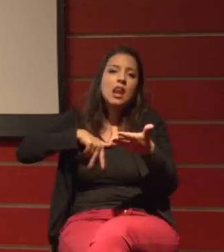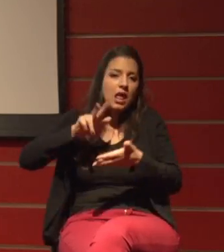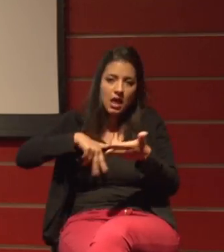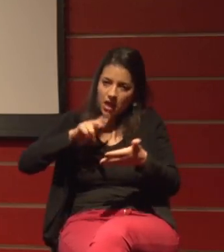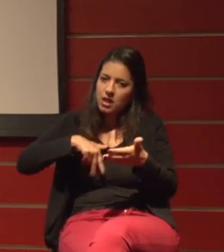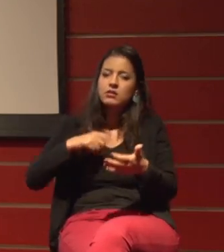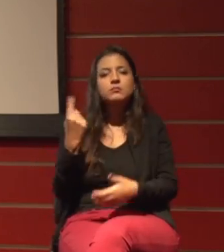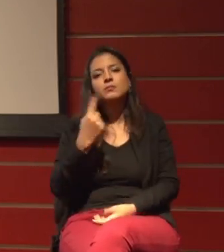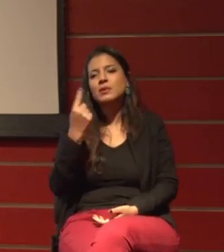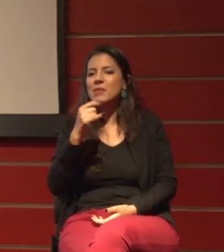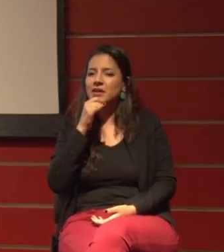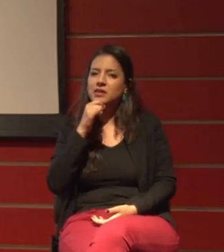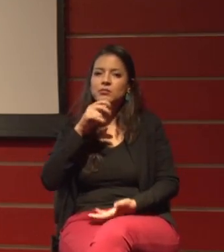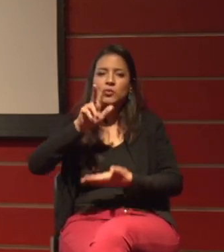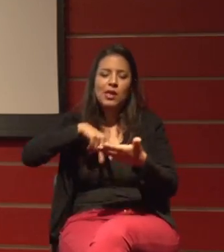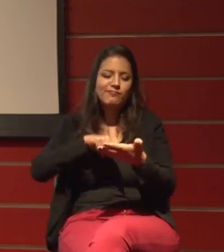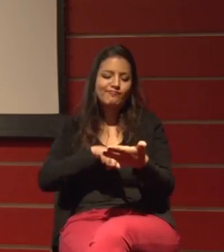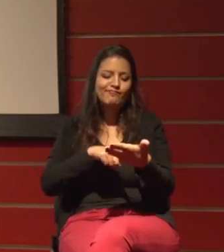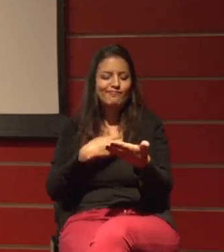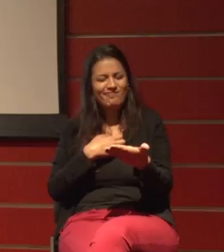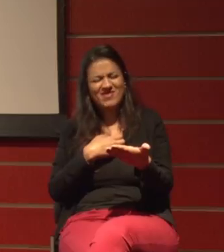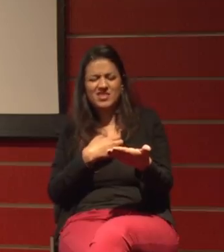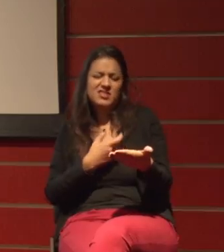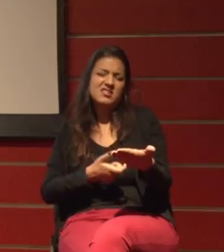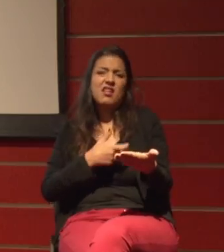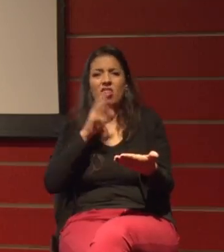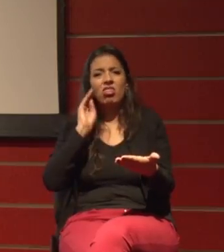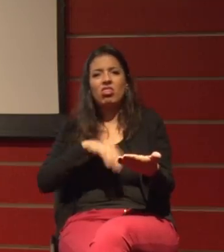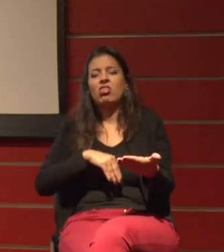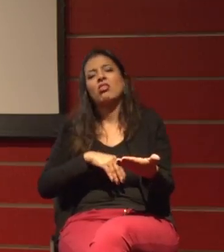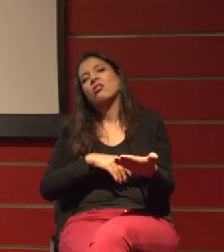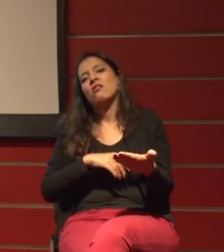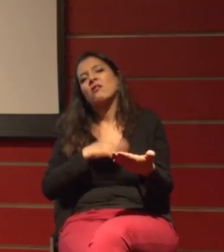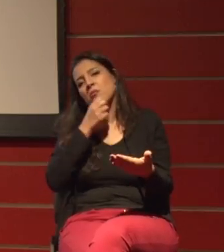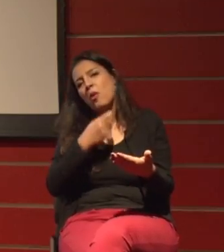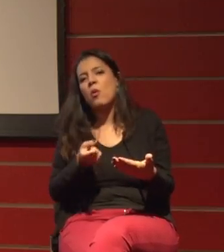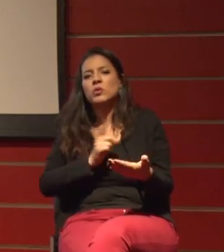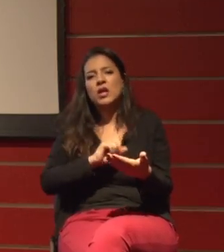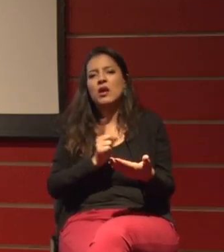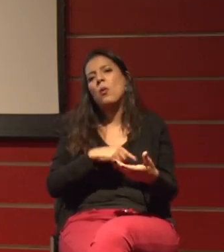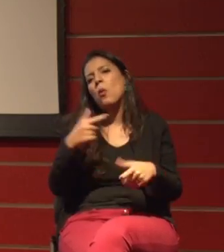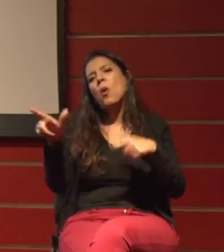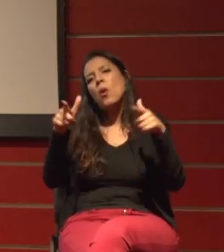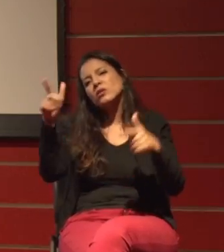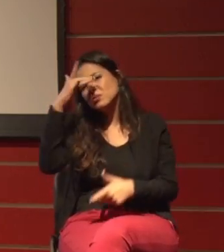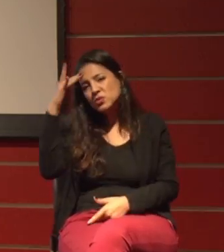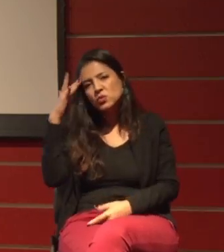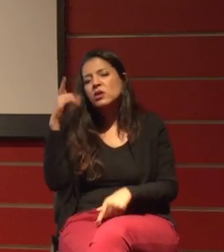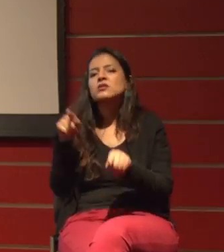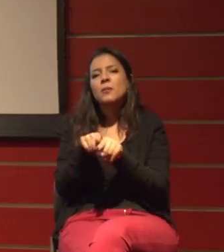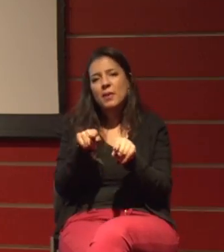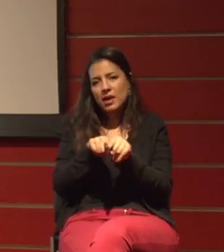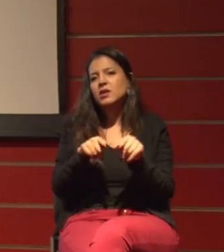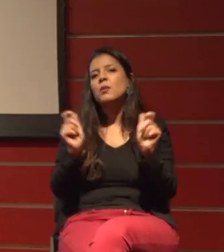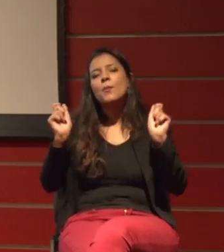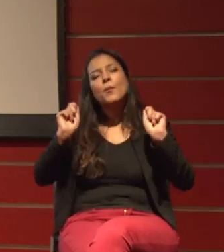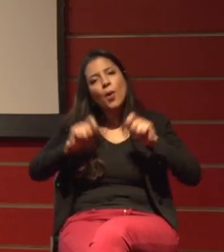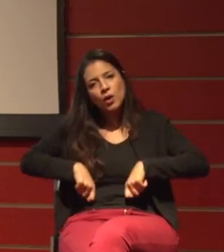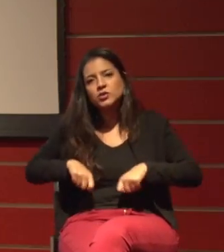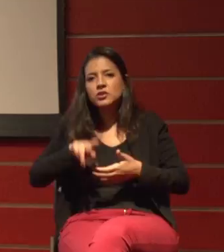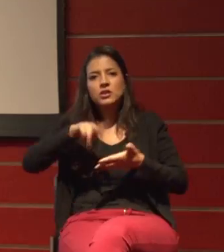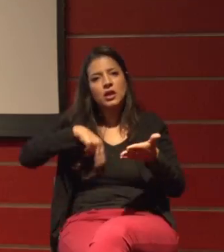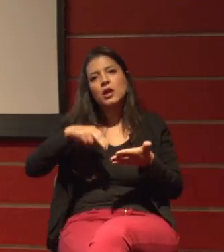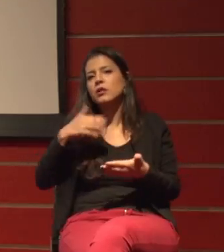com você falar se está chato ou não né e e com outras pessoas para quem você pode ler e pedir